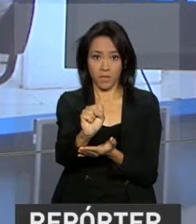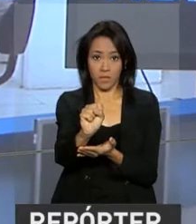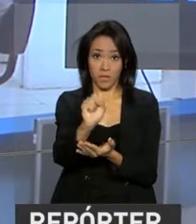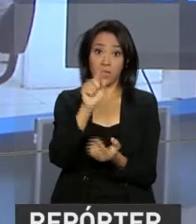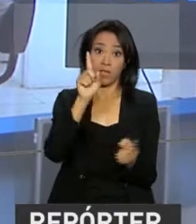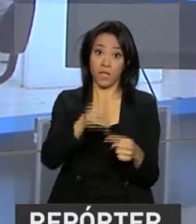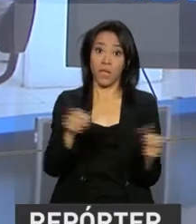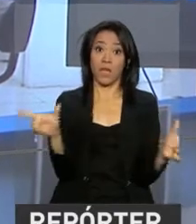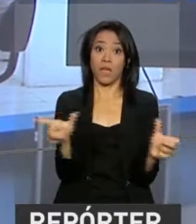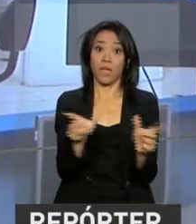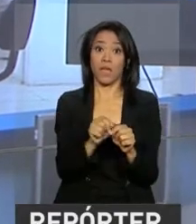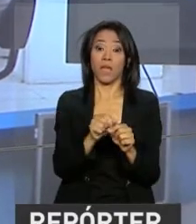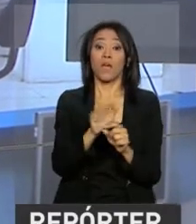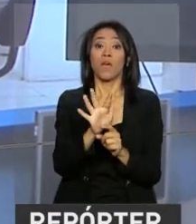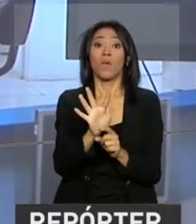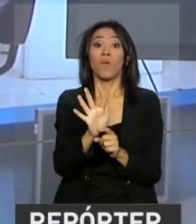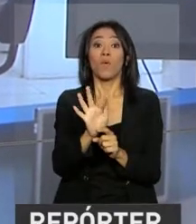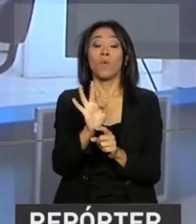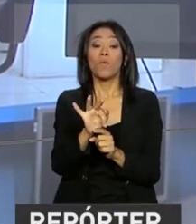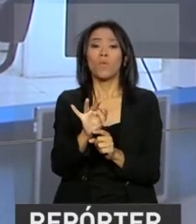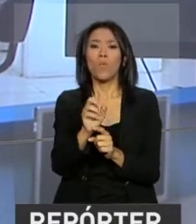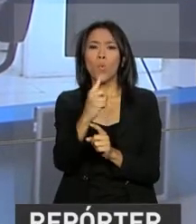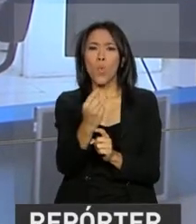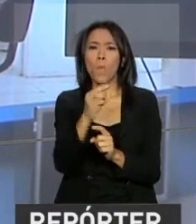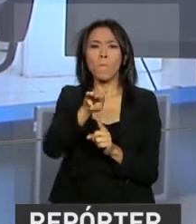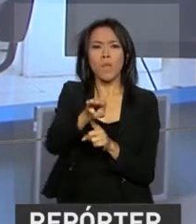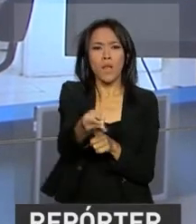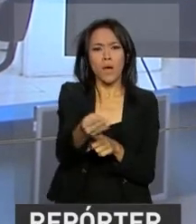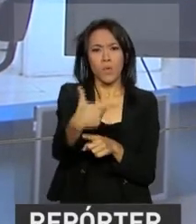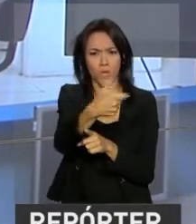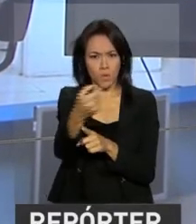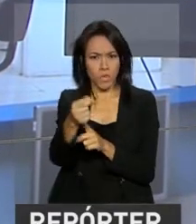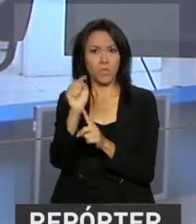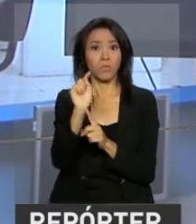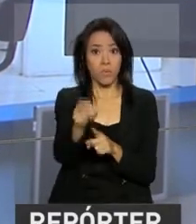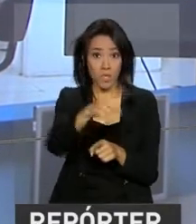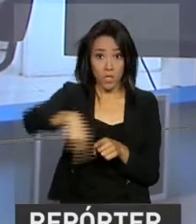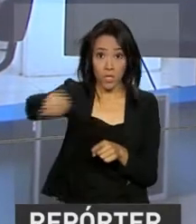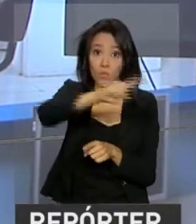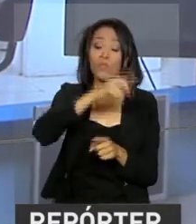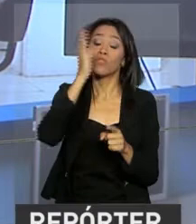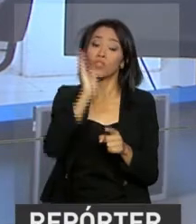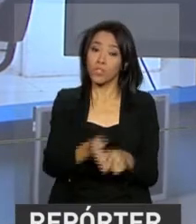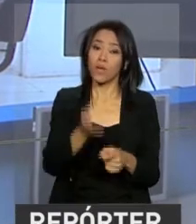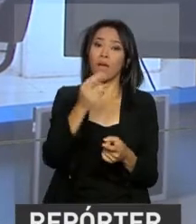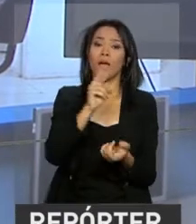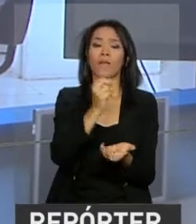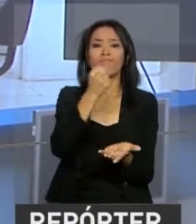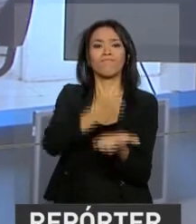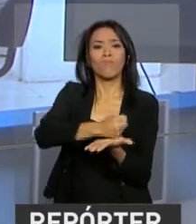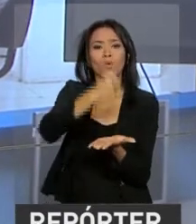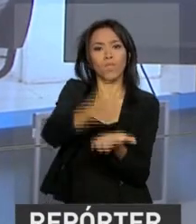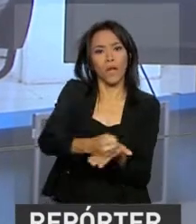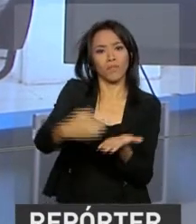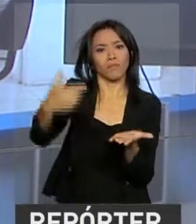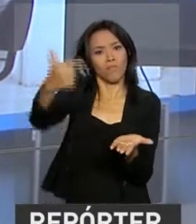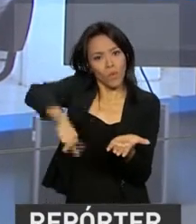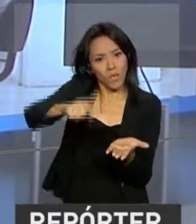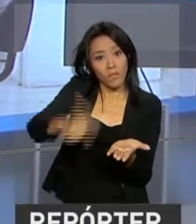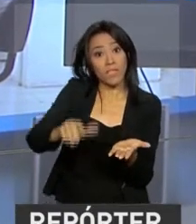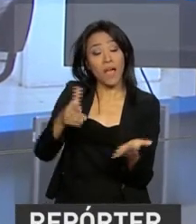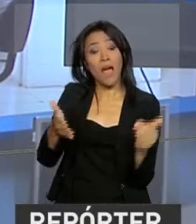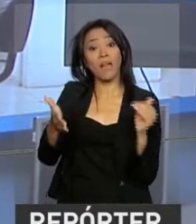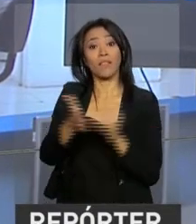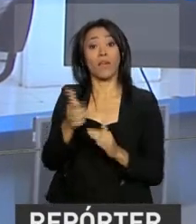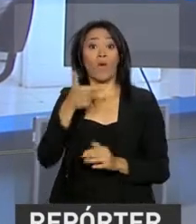de Desenvolvimento da Educação, 1 milhão e 200 mil estudantes já tinham renovado o financiamento até